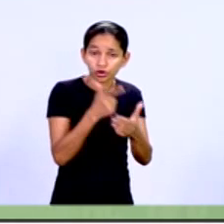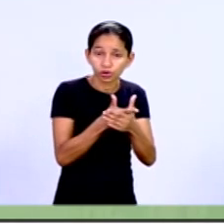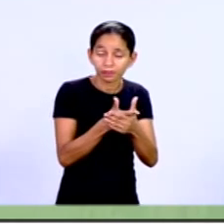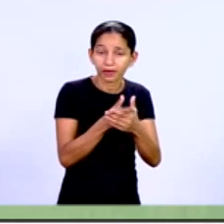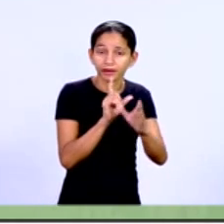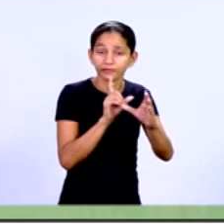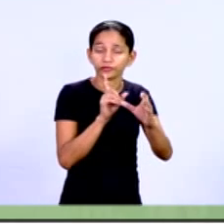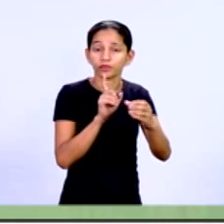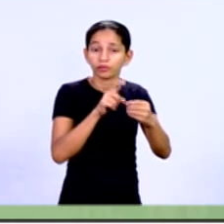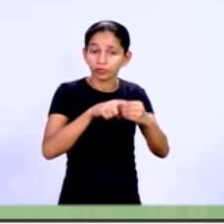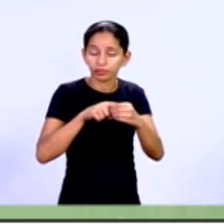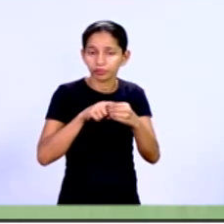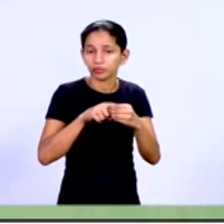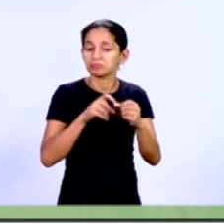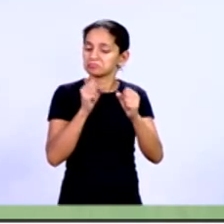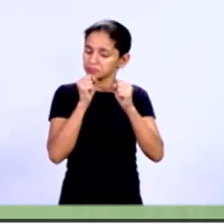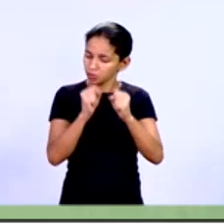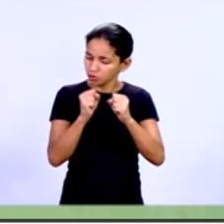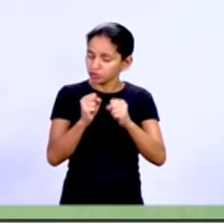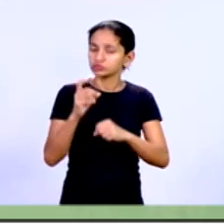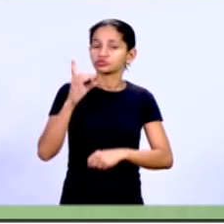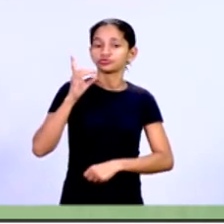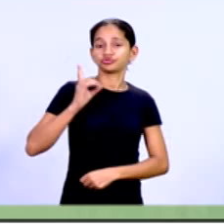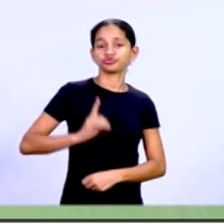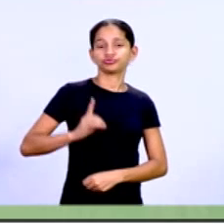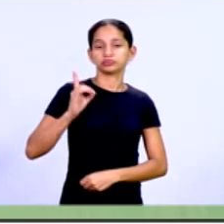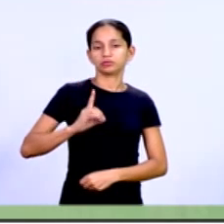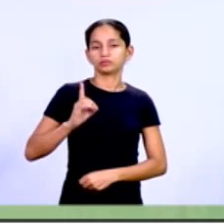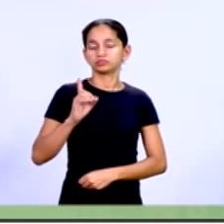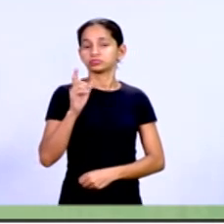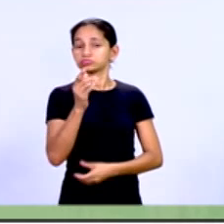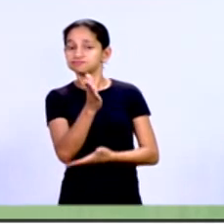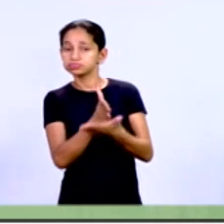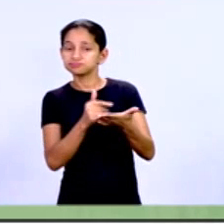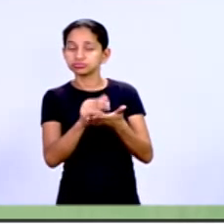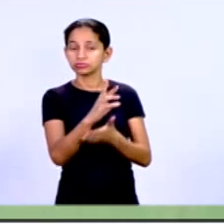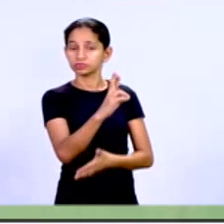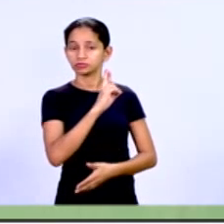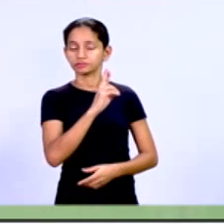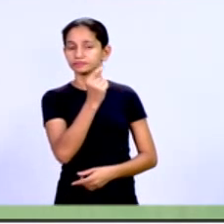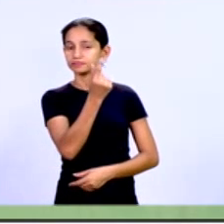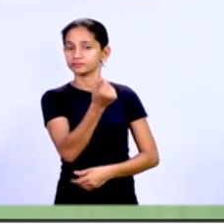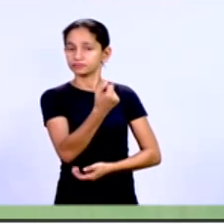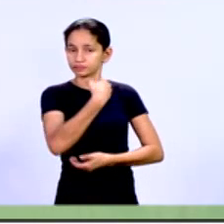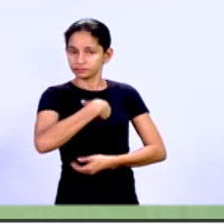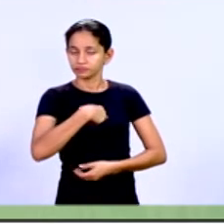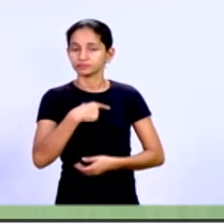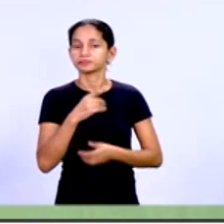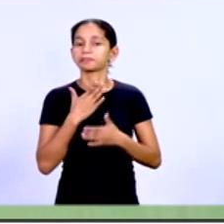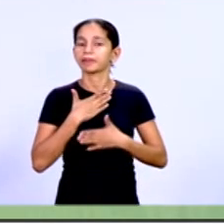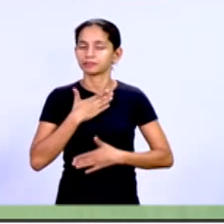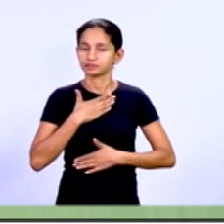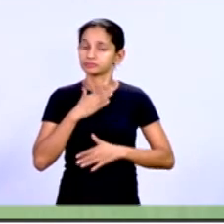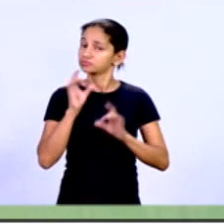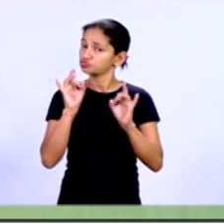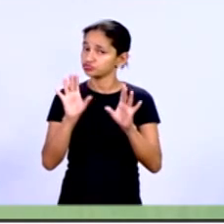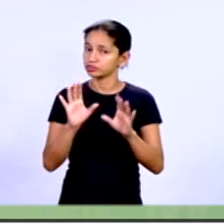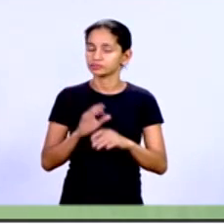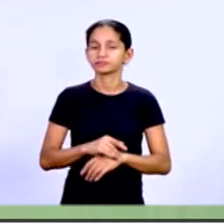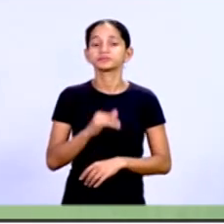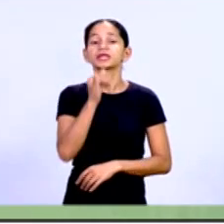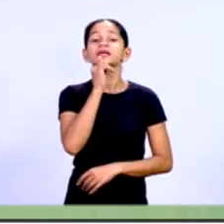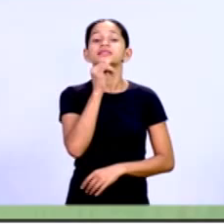coproprietário com direito à participação em seus resultados, né? Então, assim,